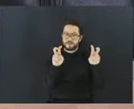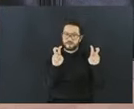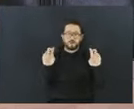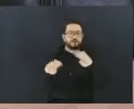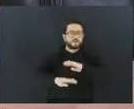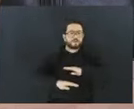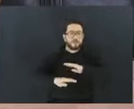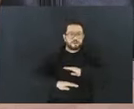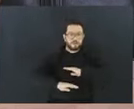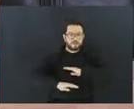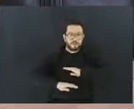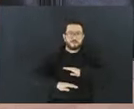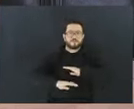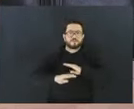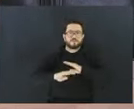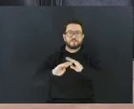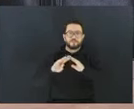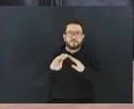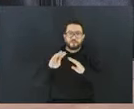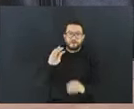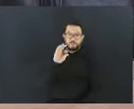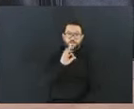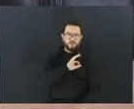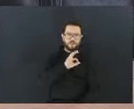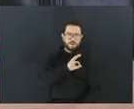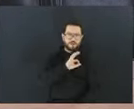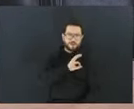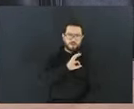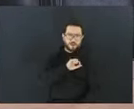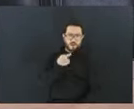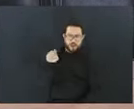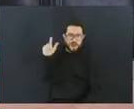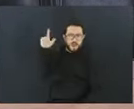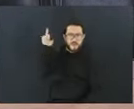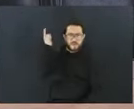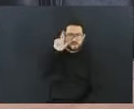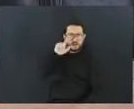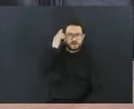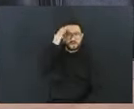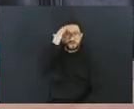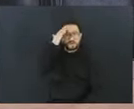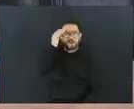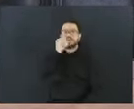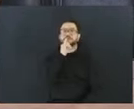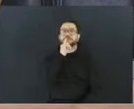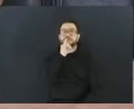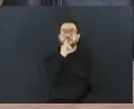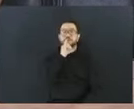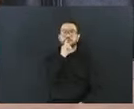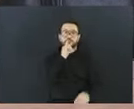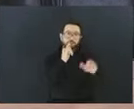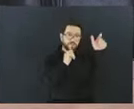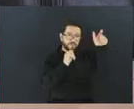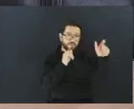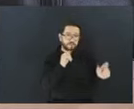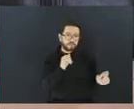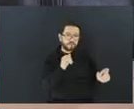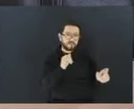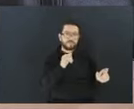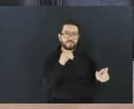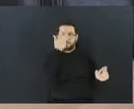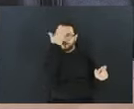como saber se o indivíduo tem, né, uma situação de medida protetiva contra uma vítima de